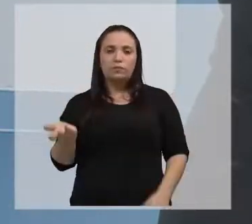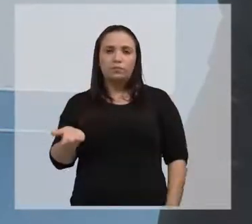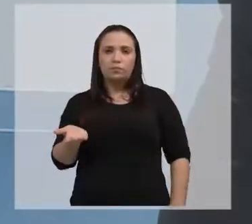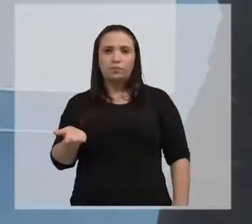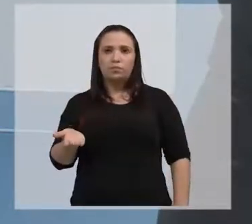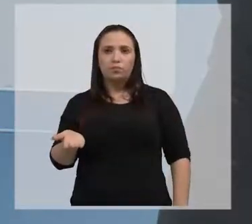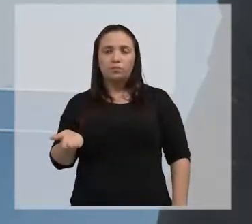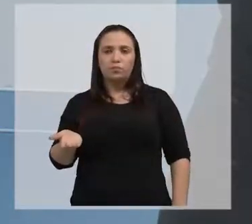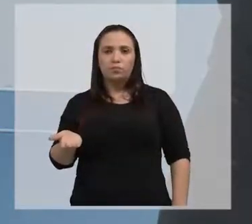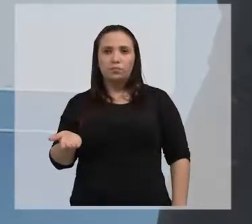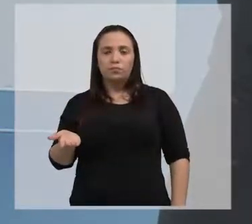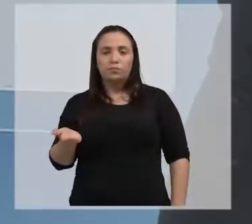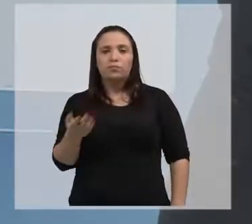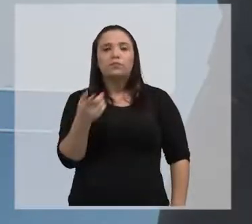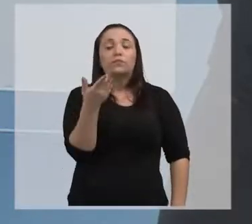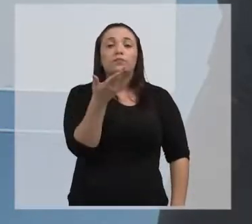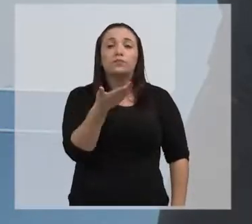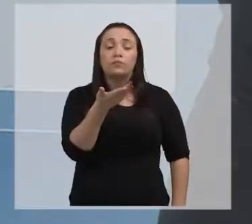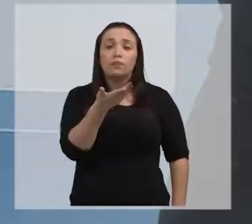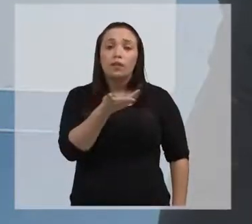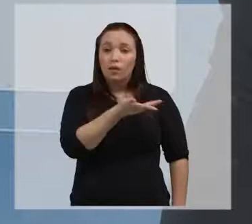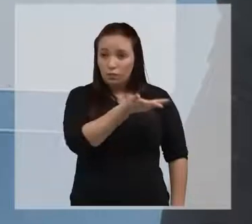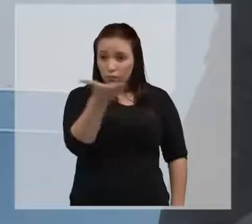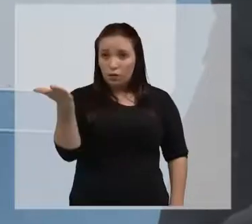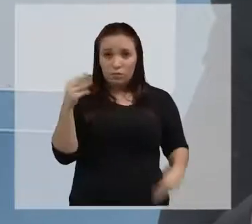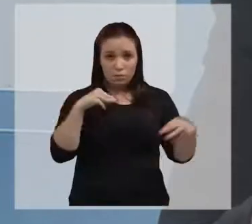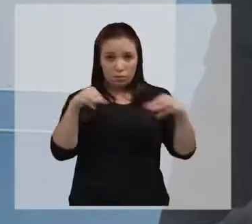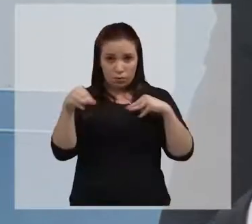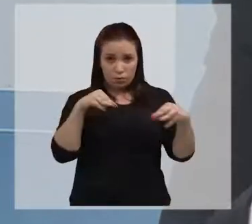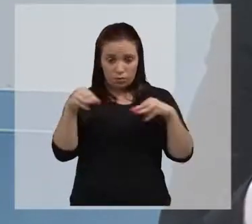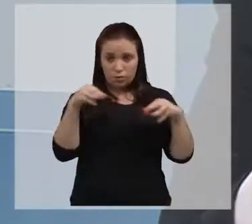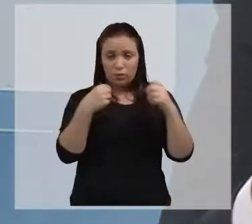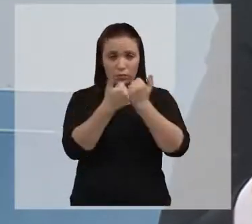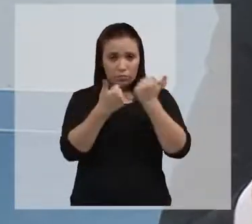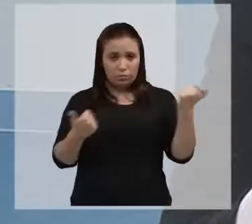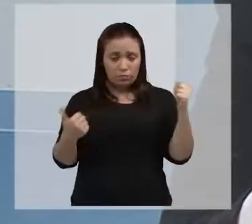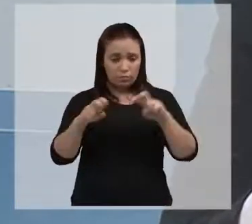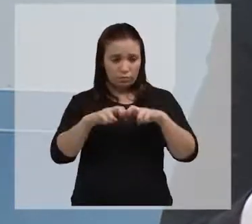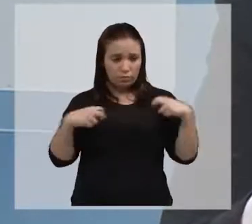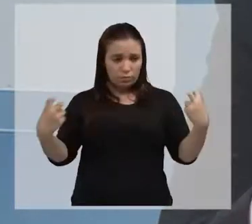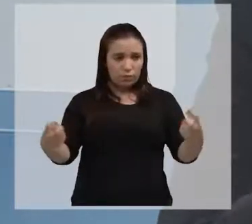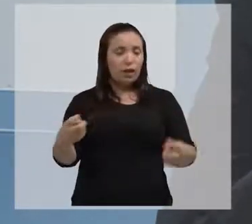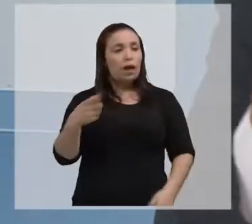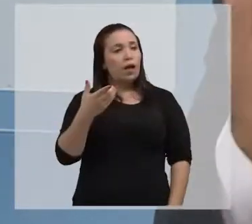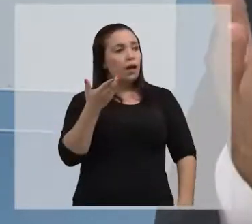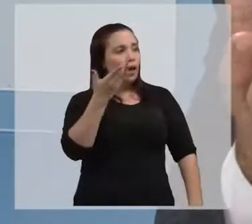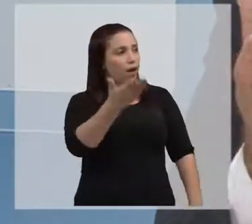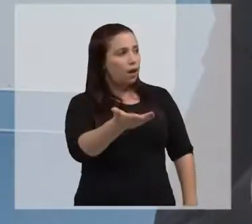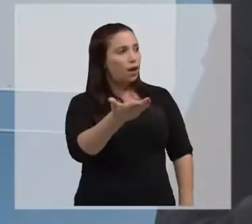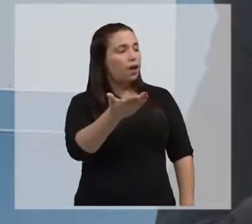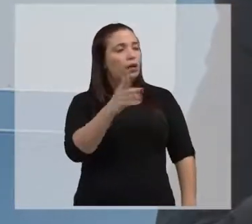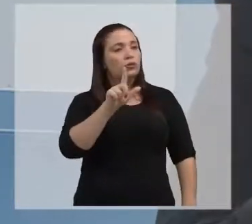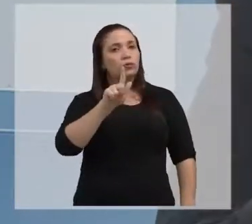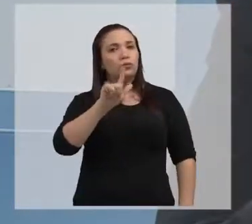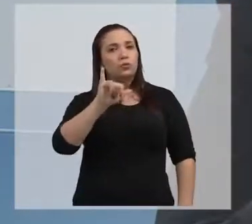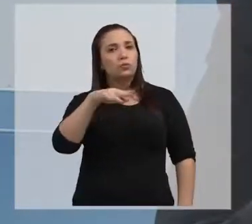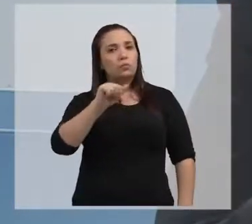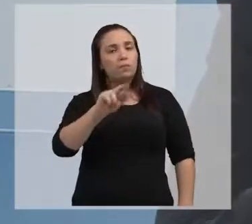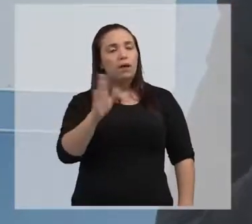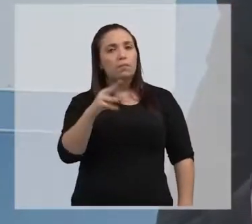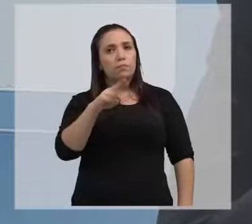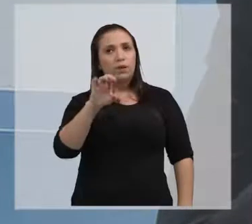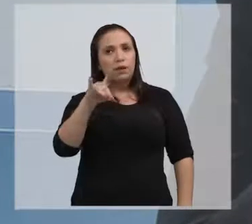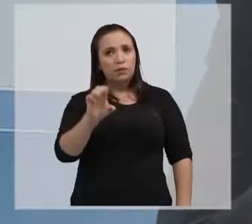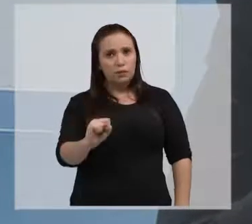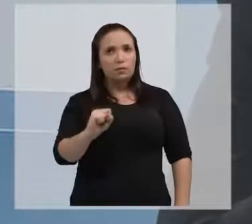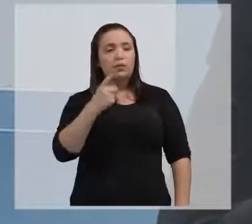Ó. Vossas Excelências, ele falou para o Gilmar Mendes, mas eu faço para todos eles. Vou